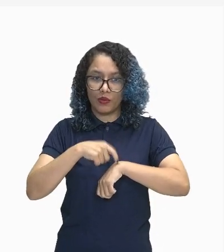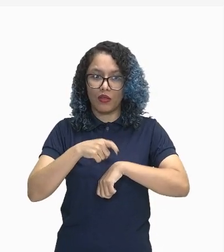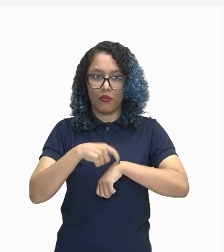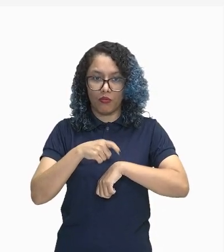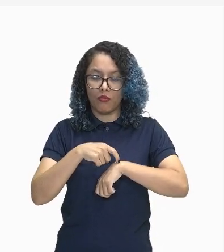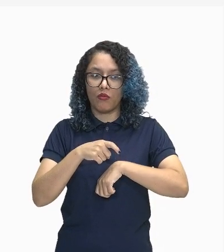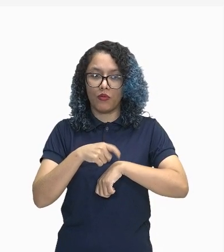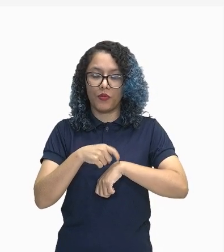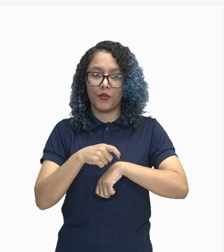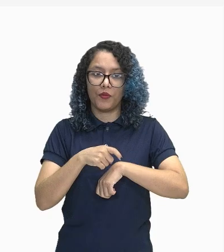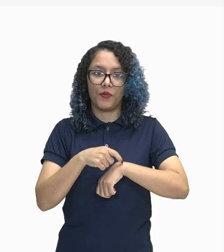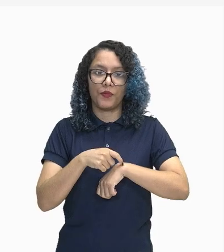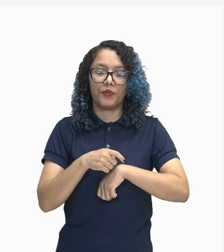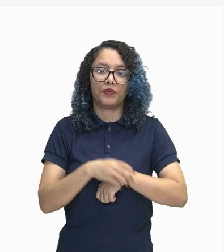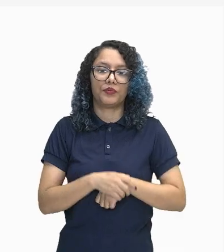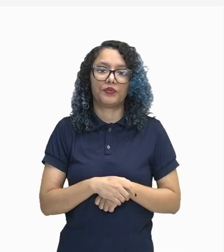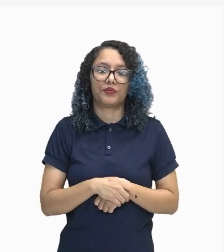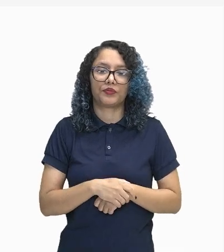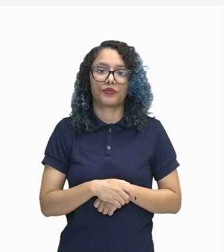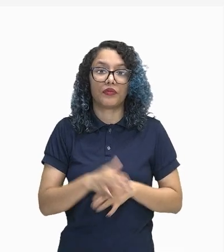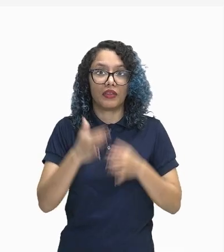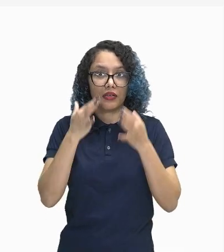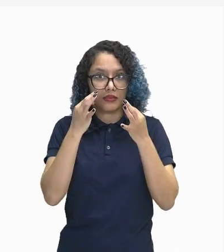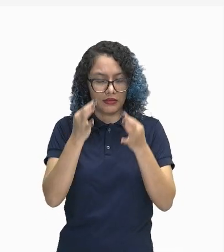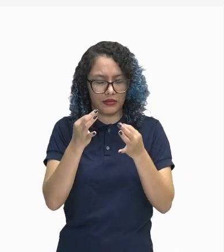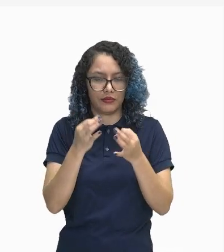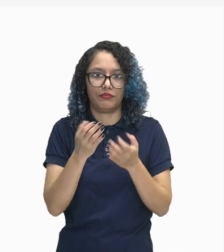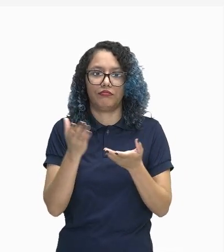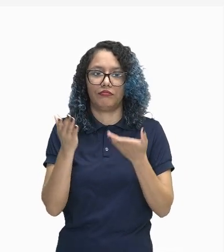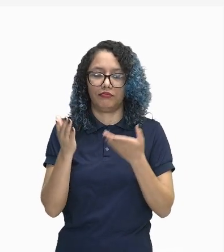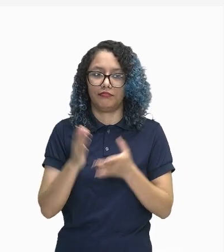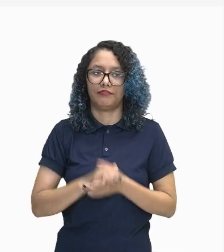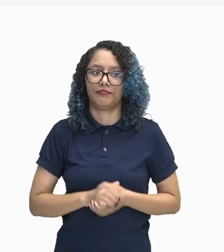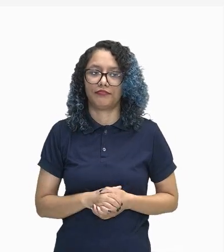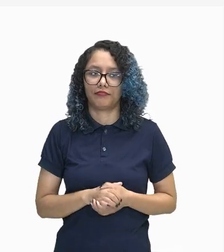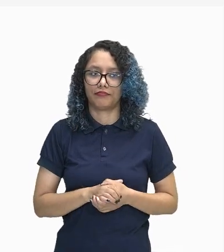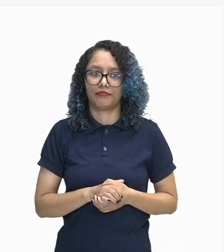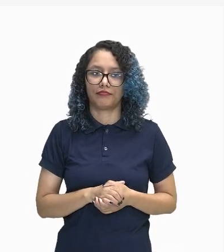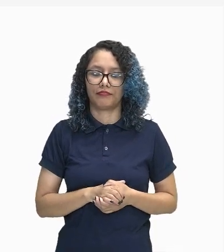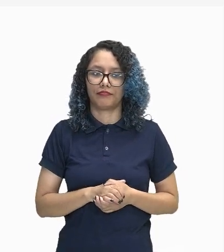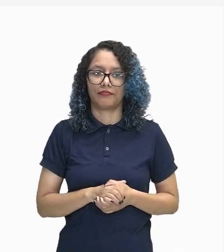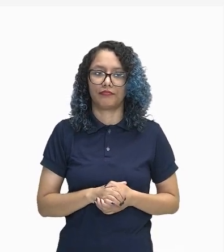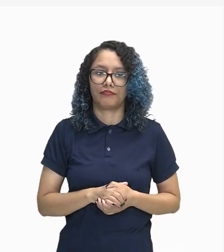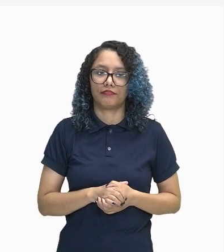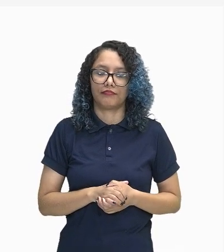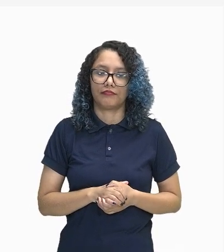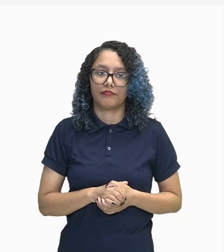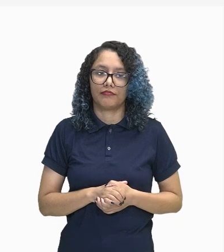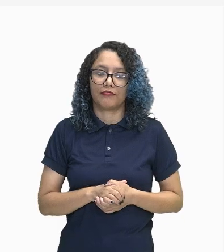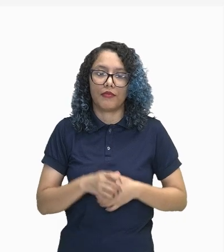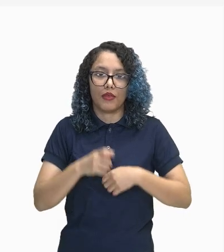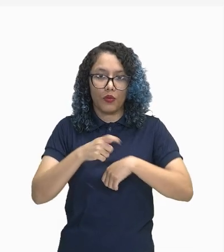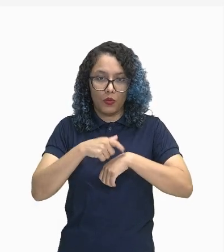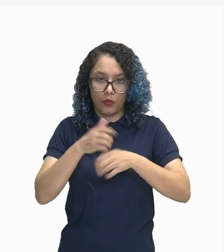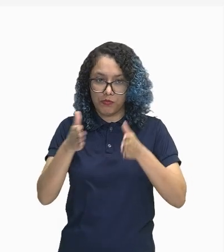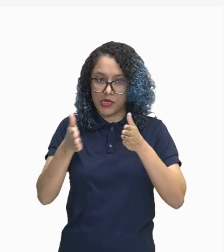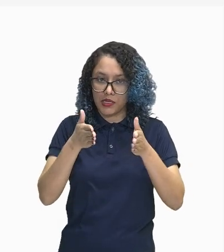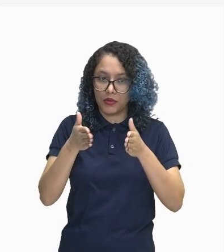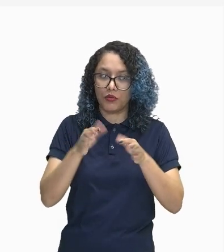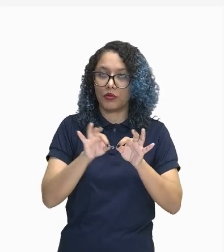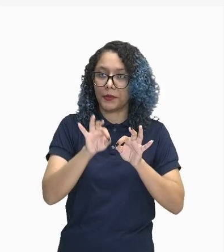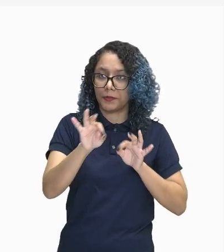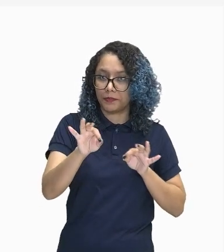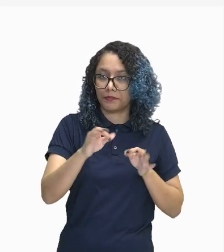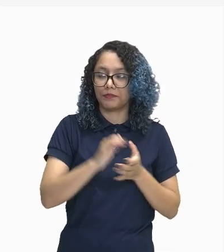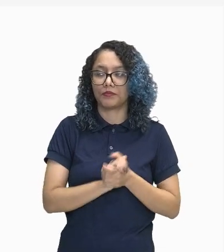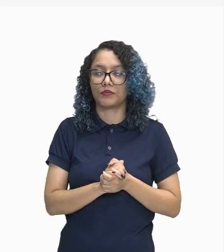né? O tempo gasto, ó, atenção, tem que ficar bem esperto aqui, ó. A razão entre o tempo e a distância. O tempo